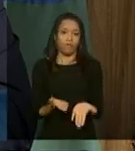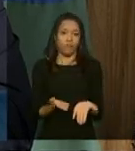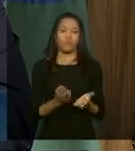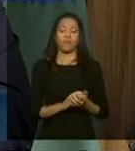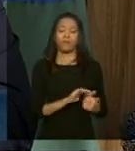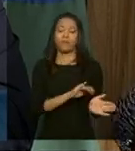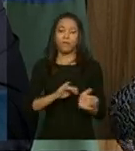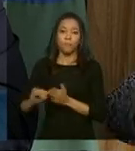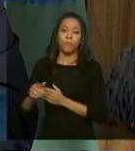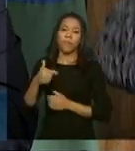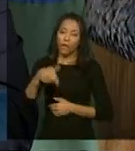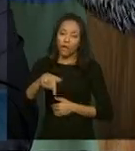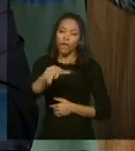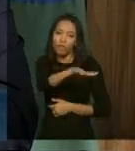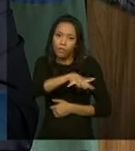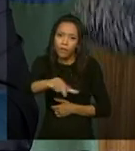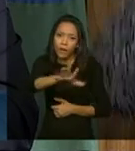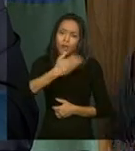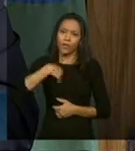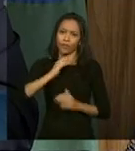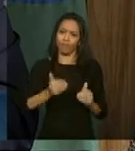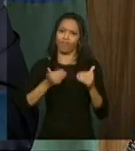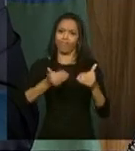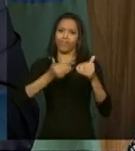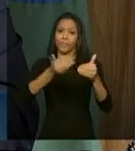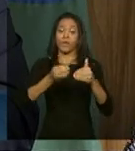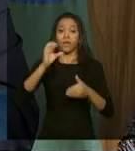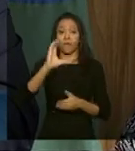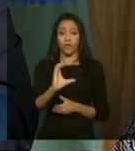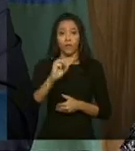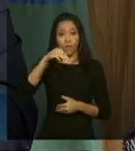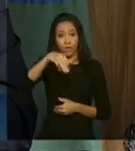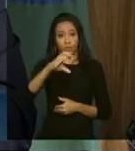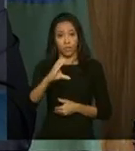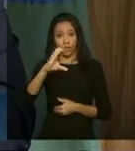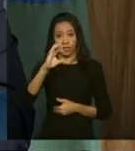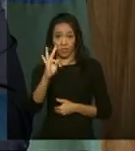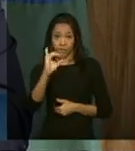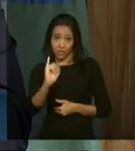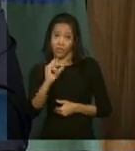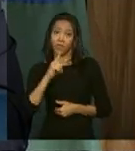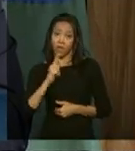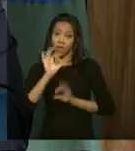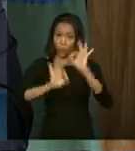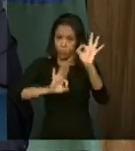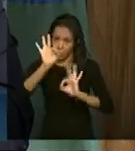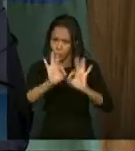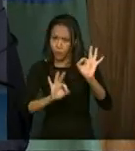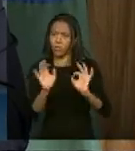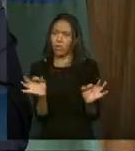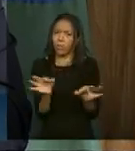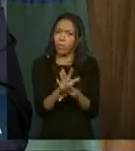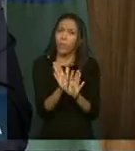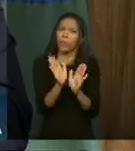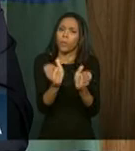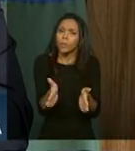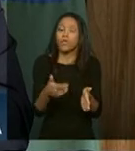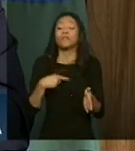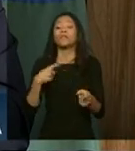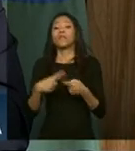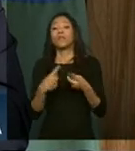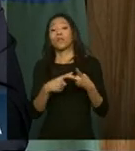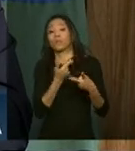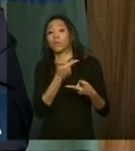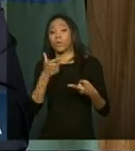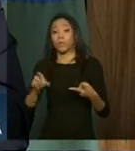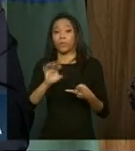área que nós avançamos muito, MCTI tem as plataformas de inovação desenhada, nós temos a Embrapi,